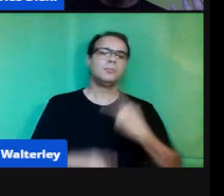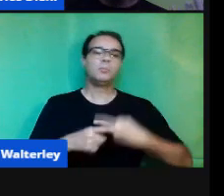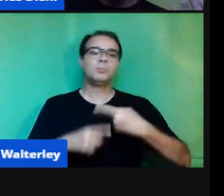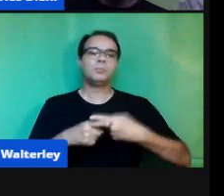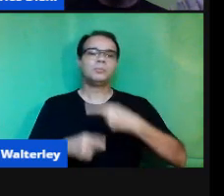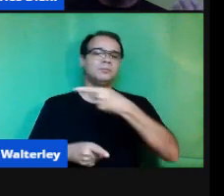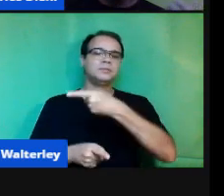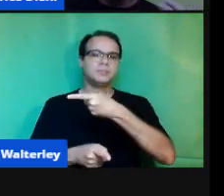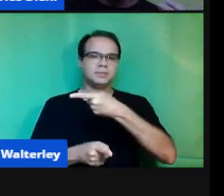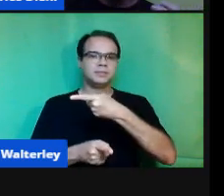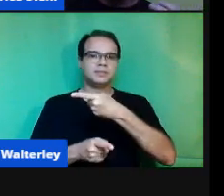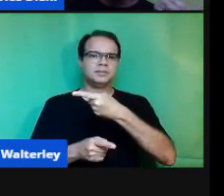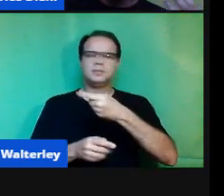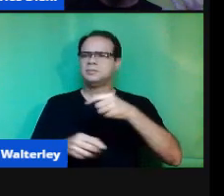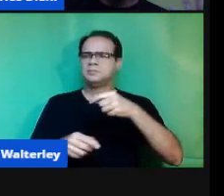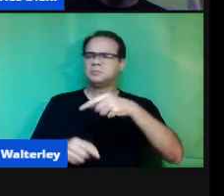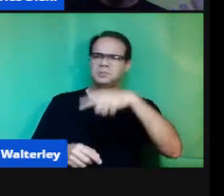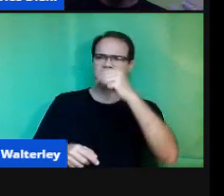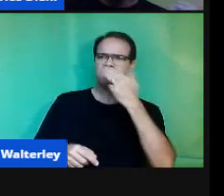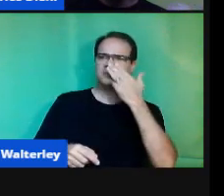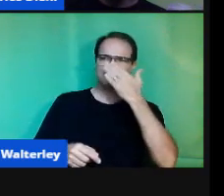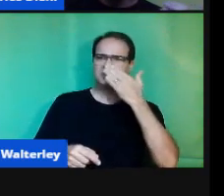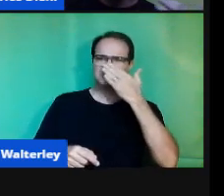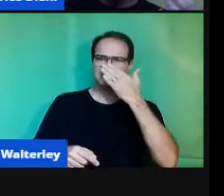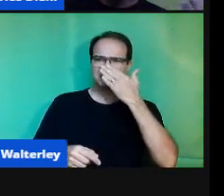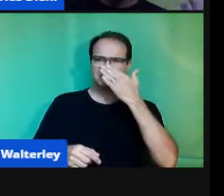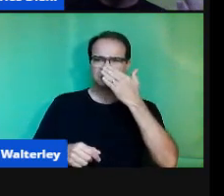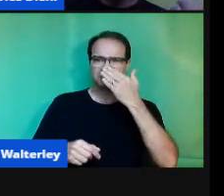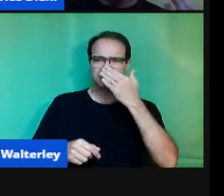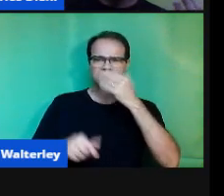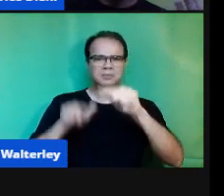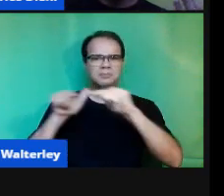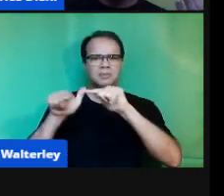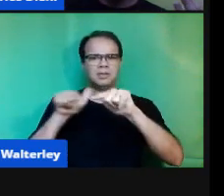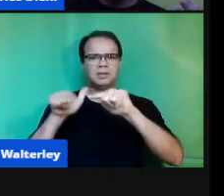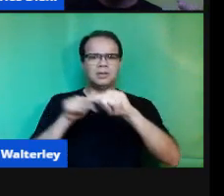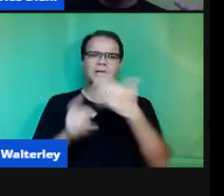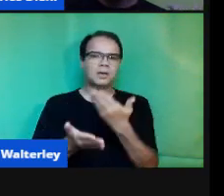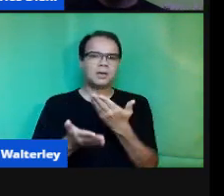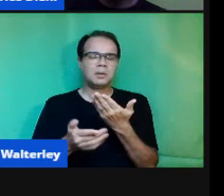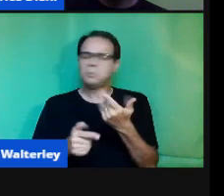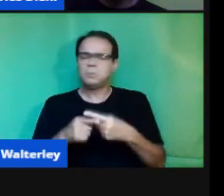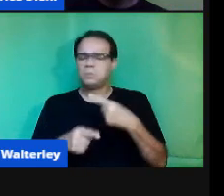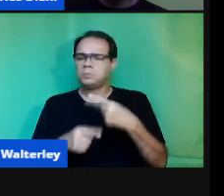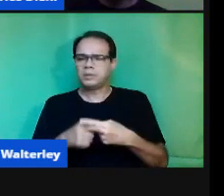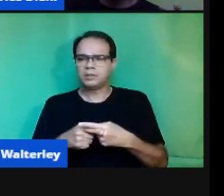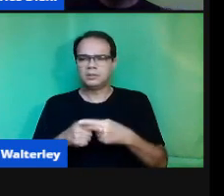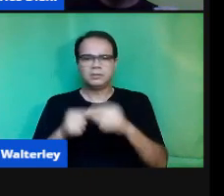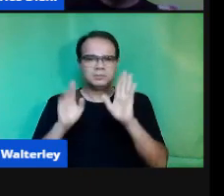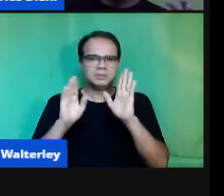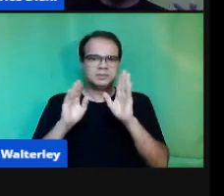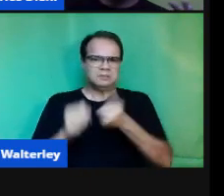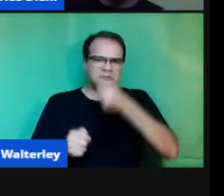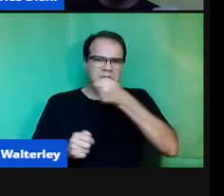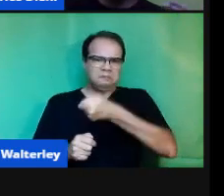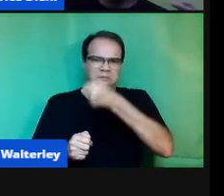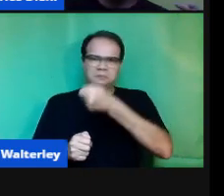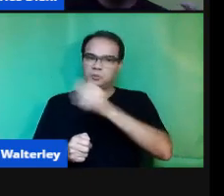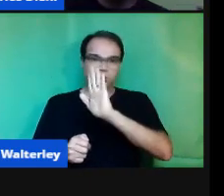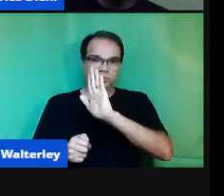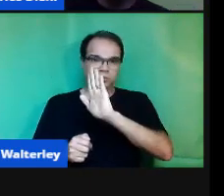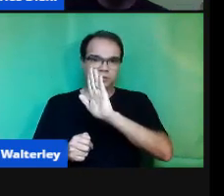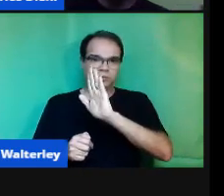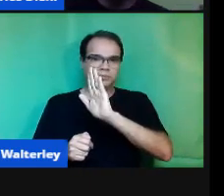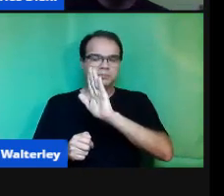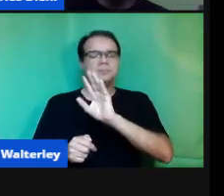às ações dela, o que, que leva a várias questões da vida dela. Então, vamos analisar isso